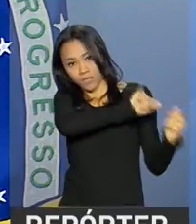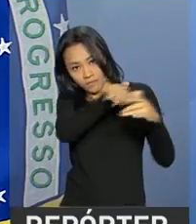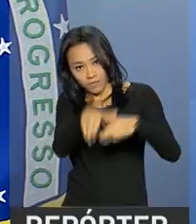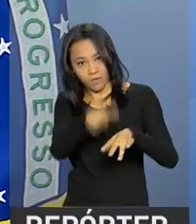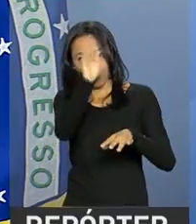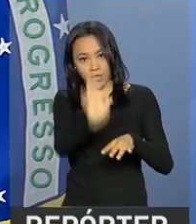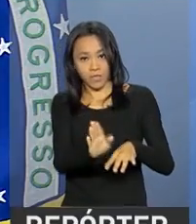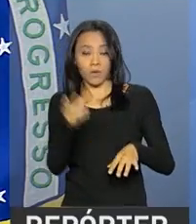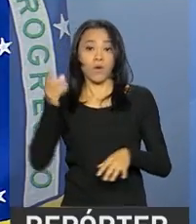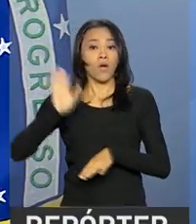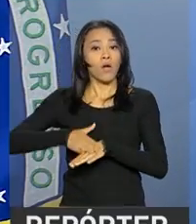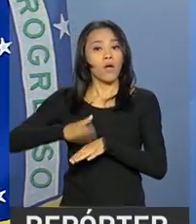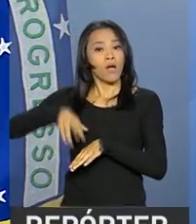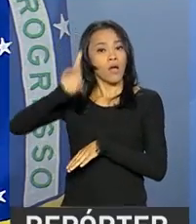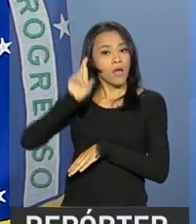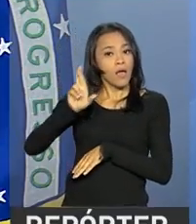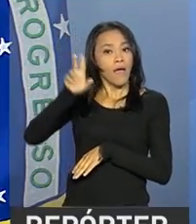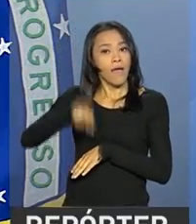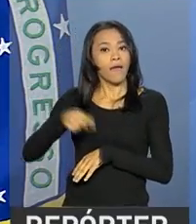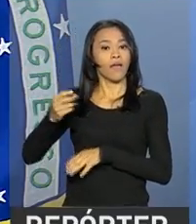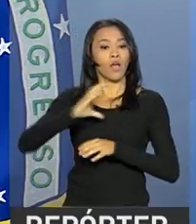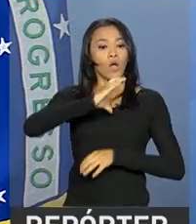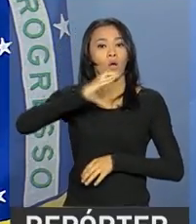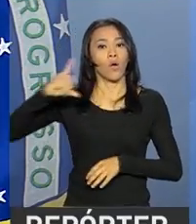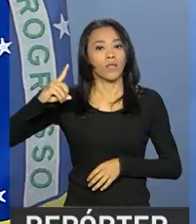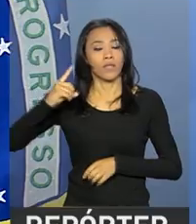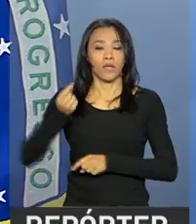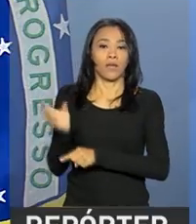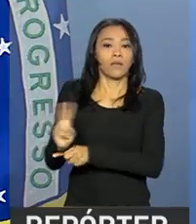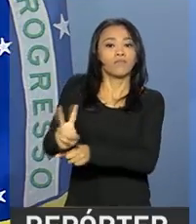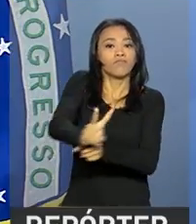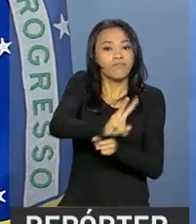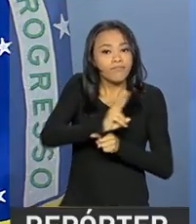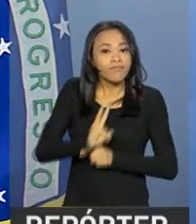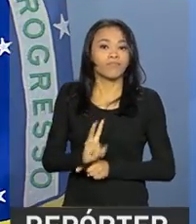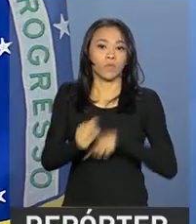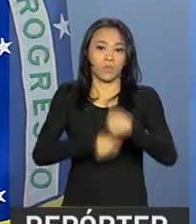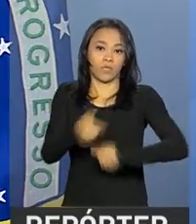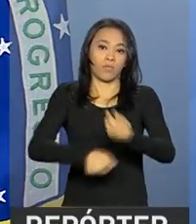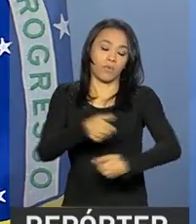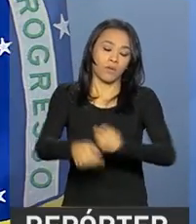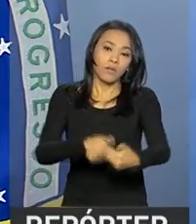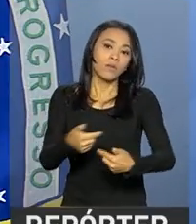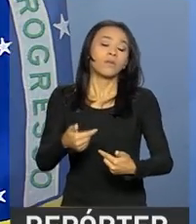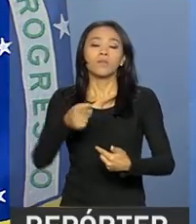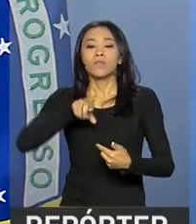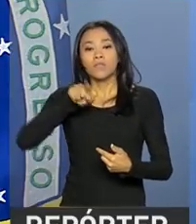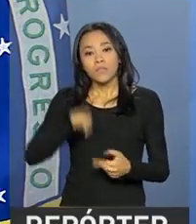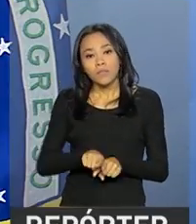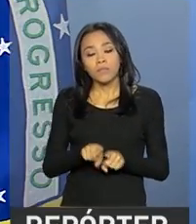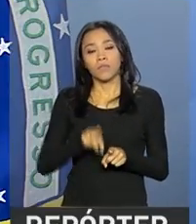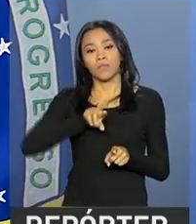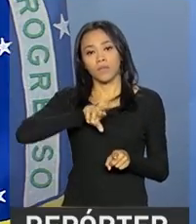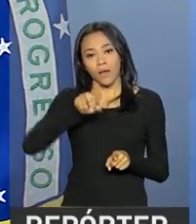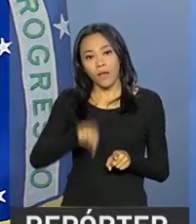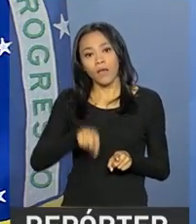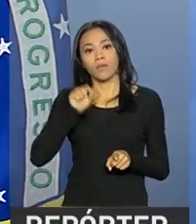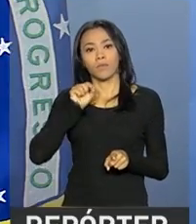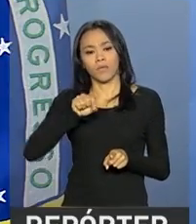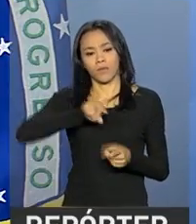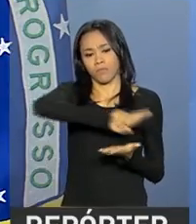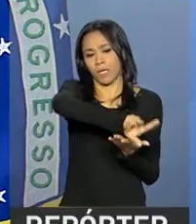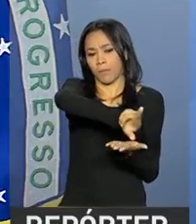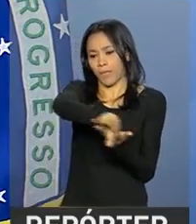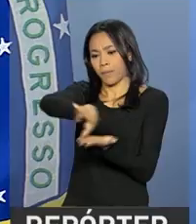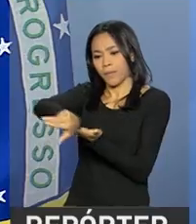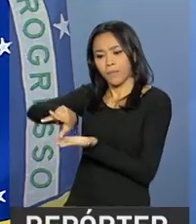será coordenar e supervisionar o planejamento e execução das ações conjuntas a serem desenvolvidas